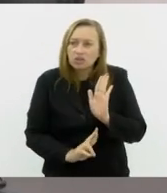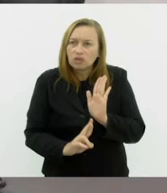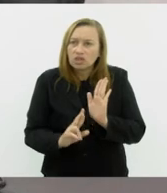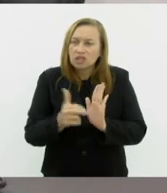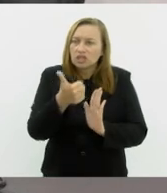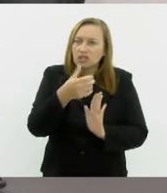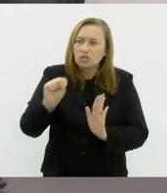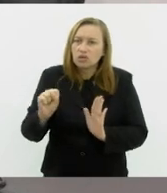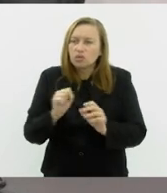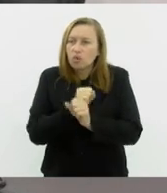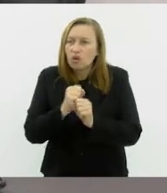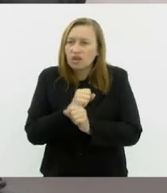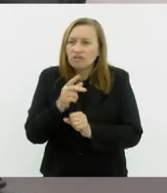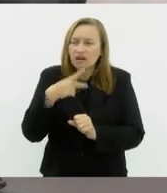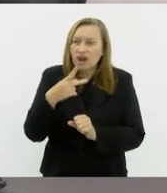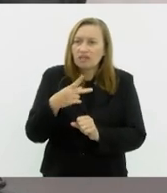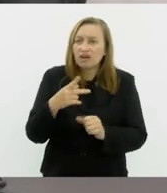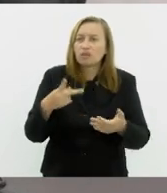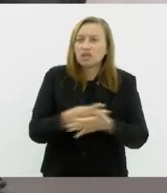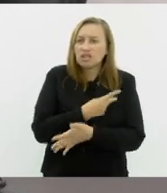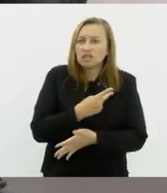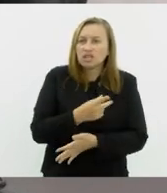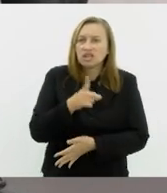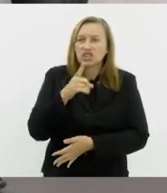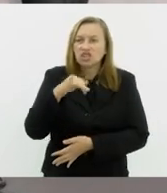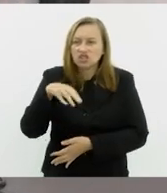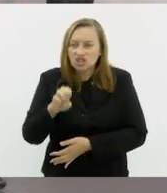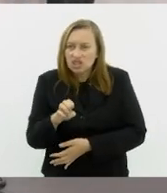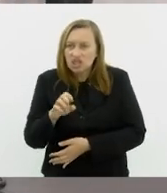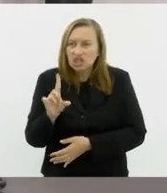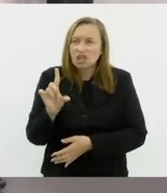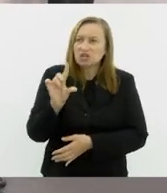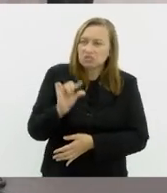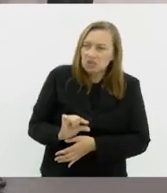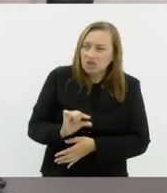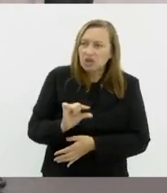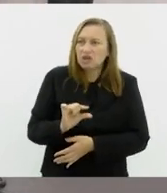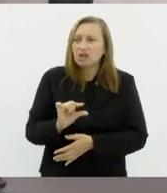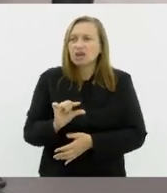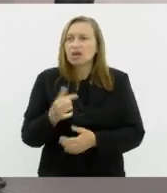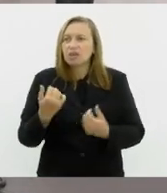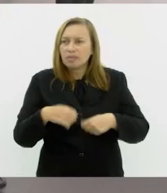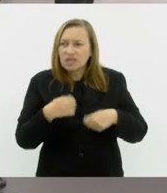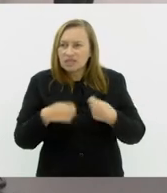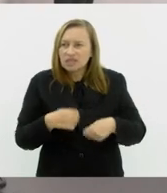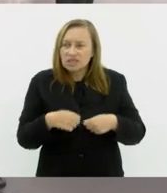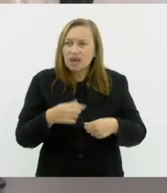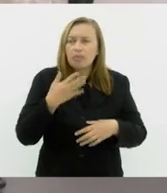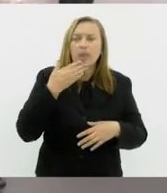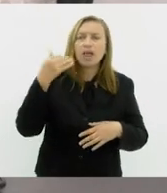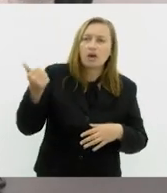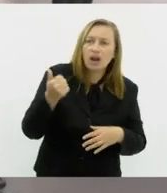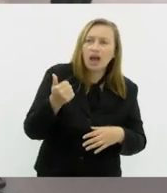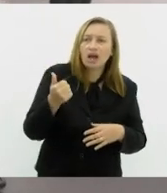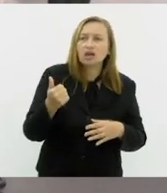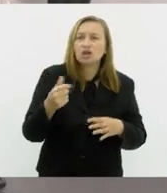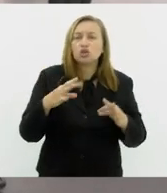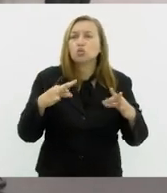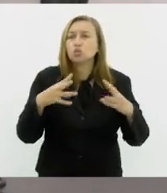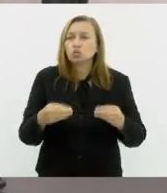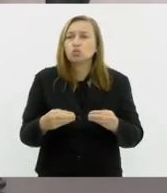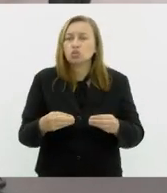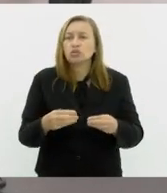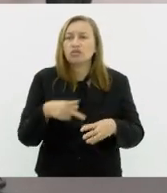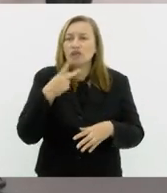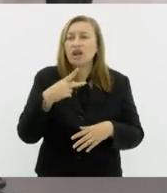acontecer tudo isso, que os diques eram pequenos, que o escoamento era lento, que tinha que subir o dique, que tinha que melhorar o escoamento. Tudo isso foi